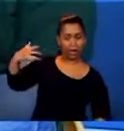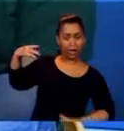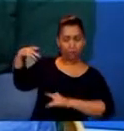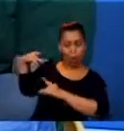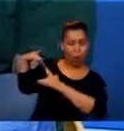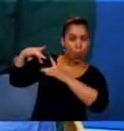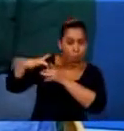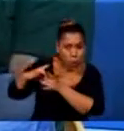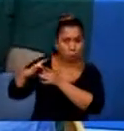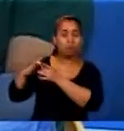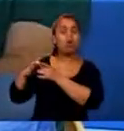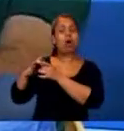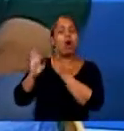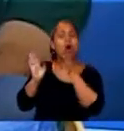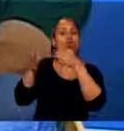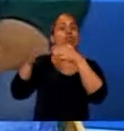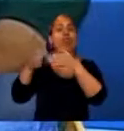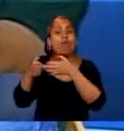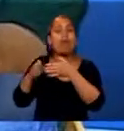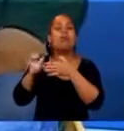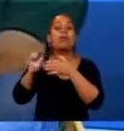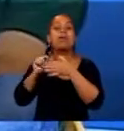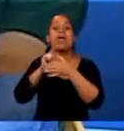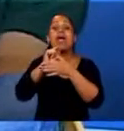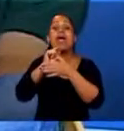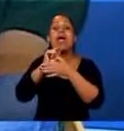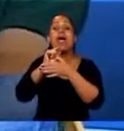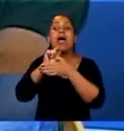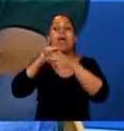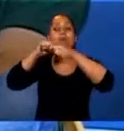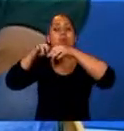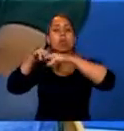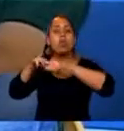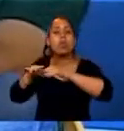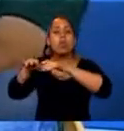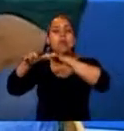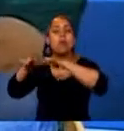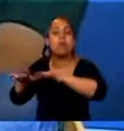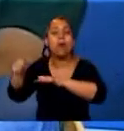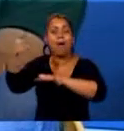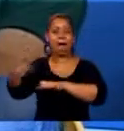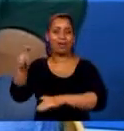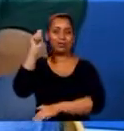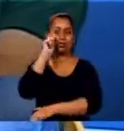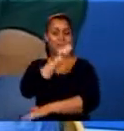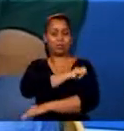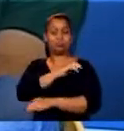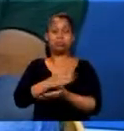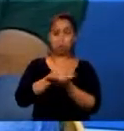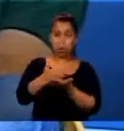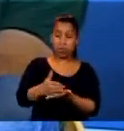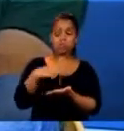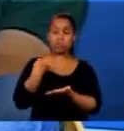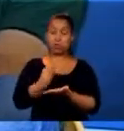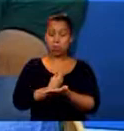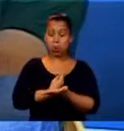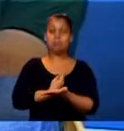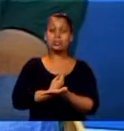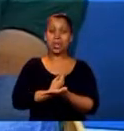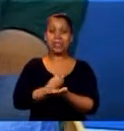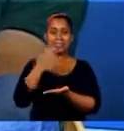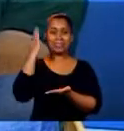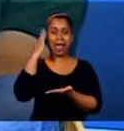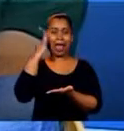com esse olhar nos mananciais da nossa cidade. A princípio, a gente começou ali na